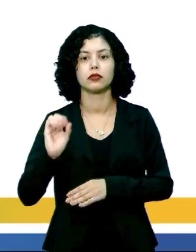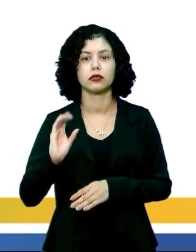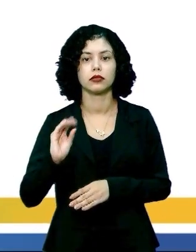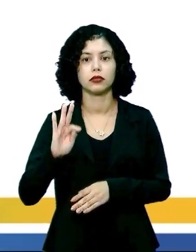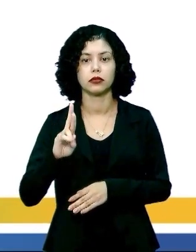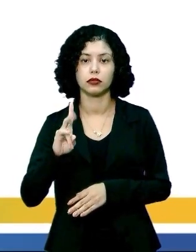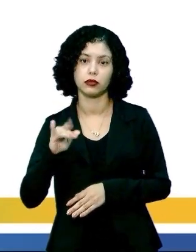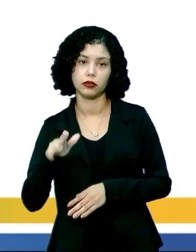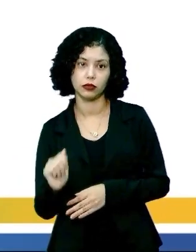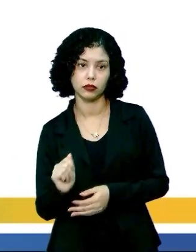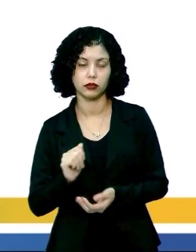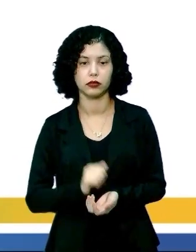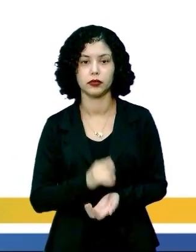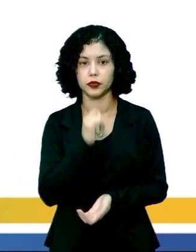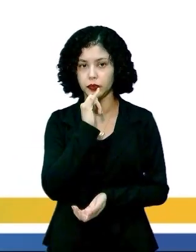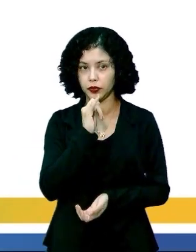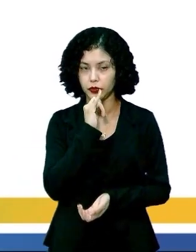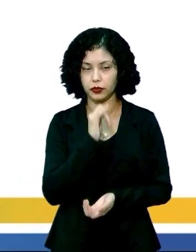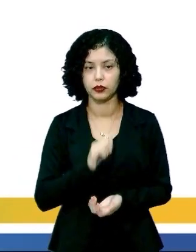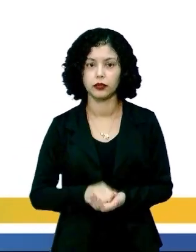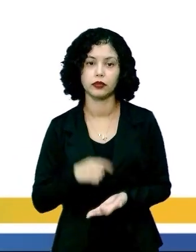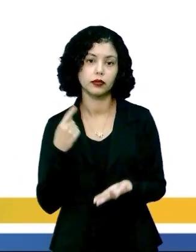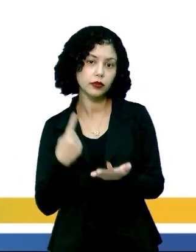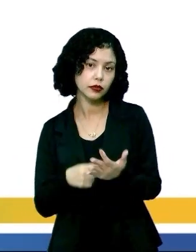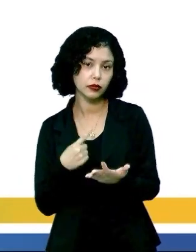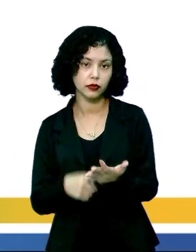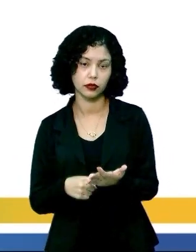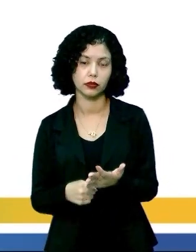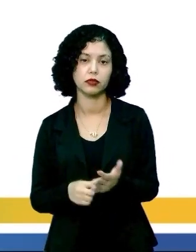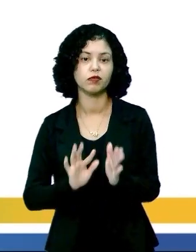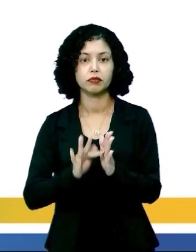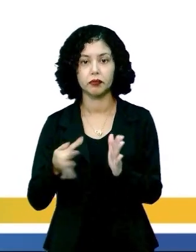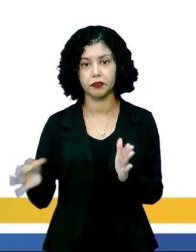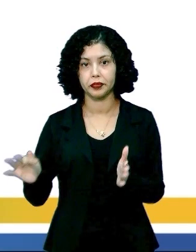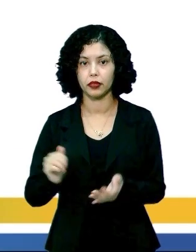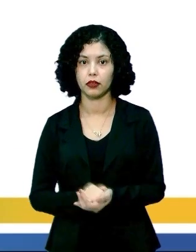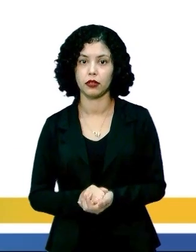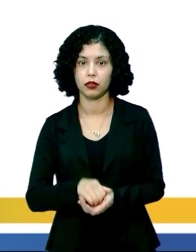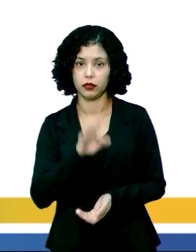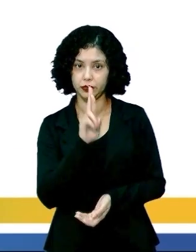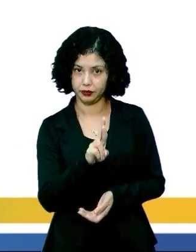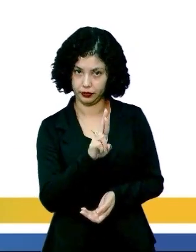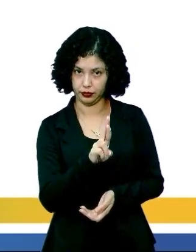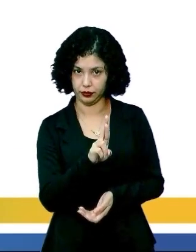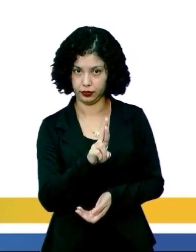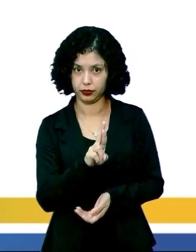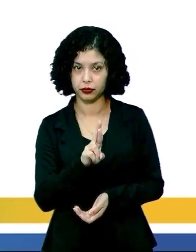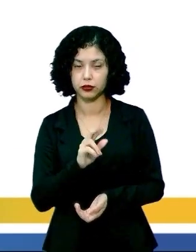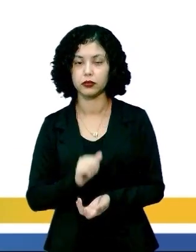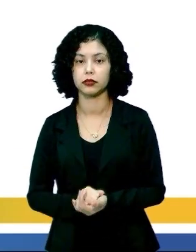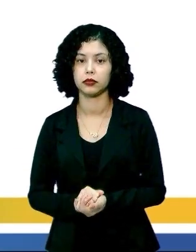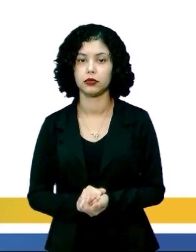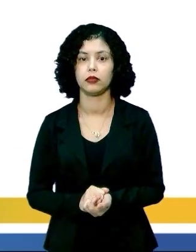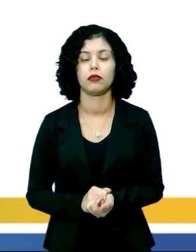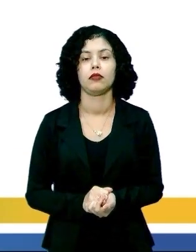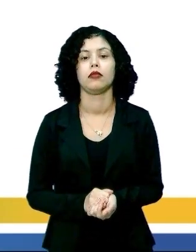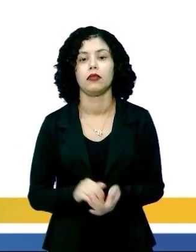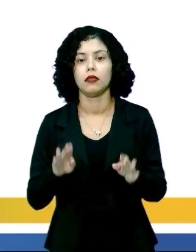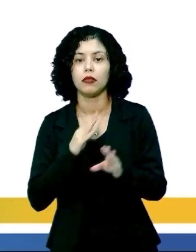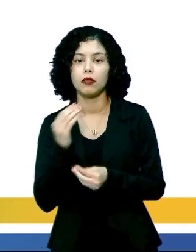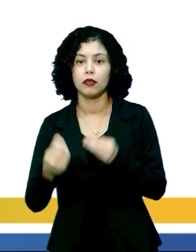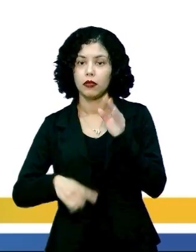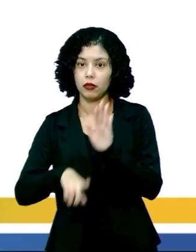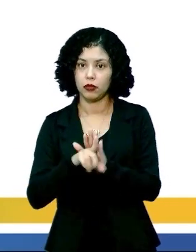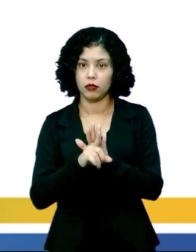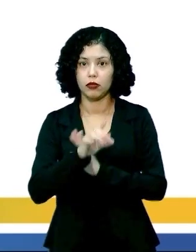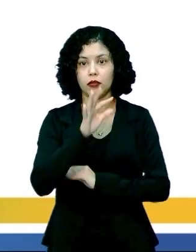uma função sobrejetora. Por exemplo, considere a função do f dos reais em reais